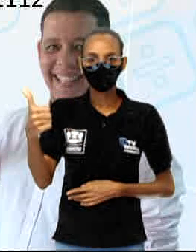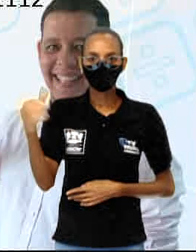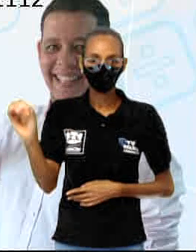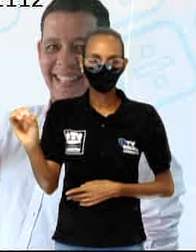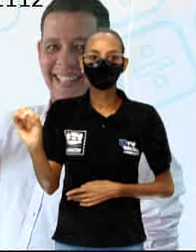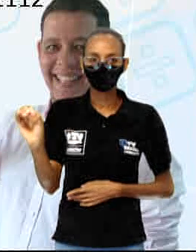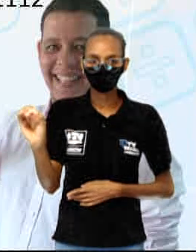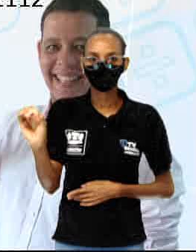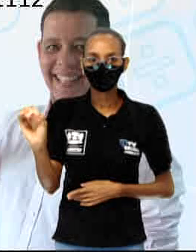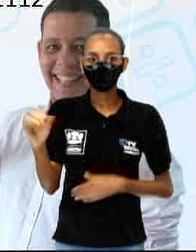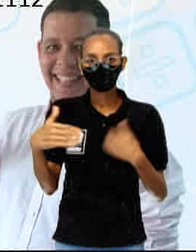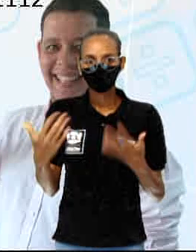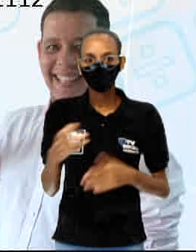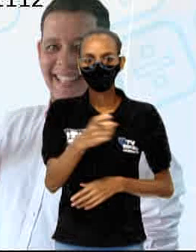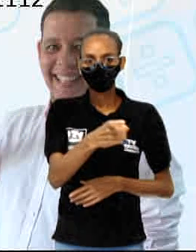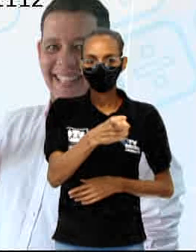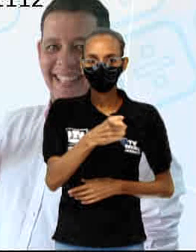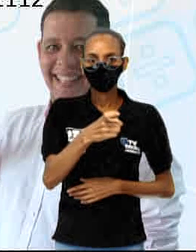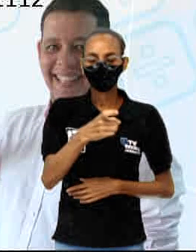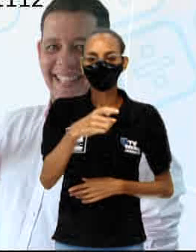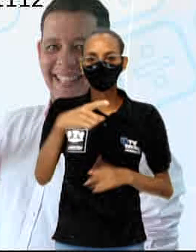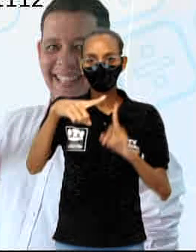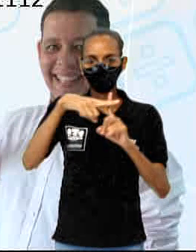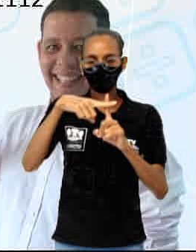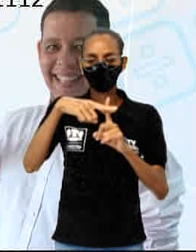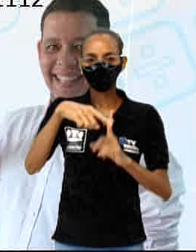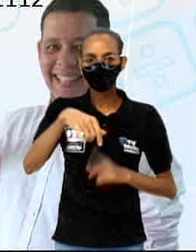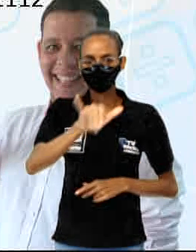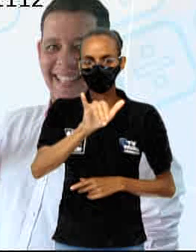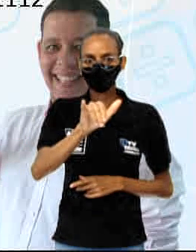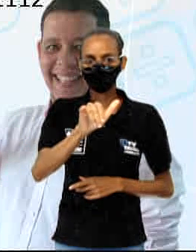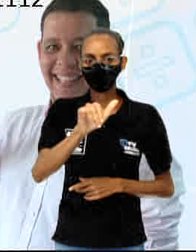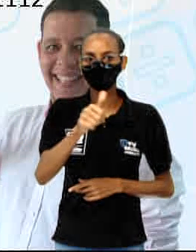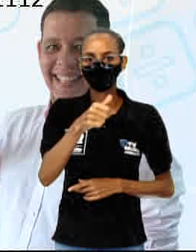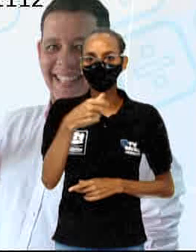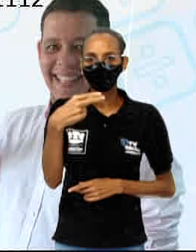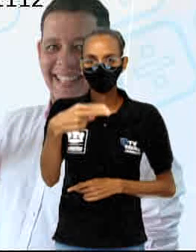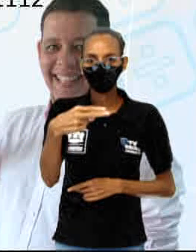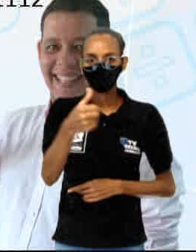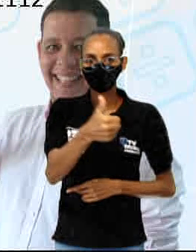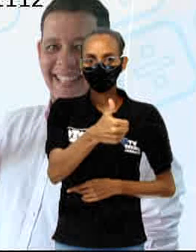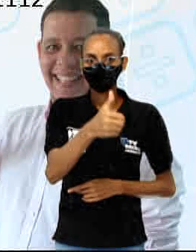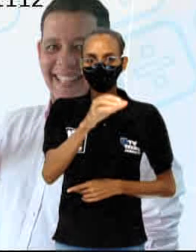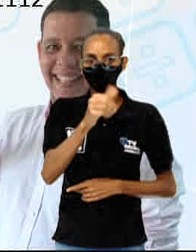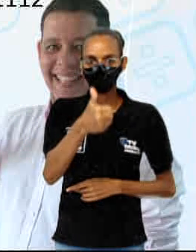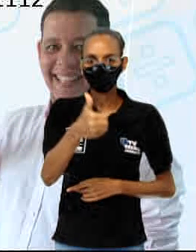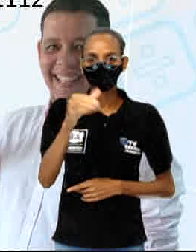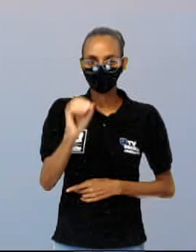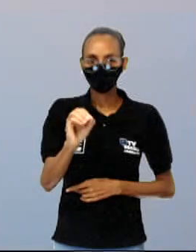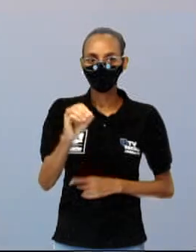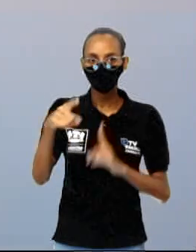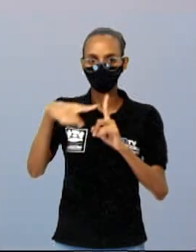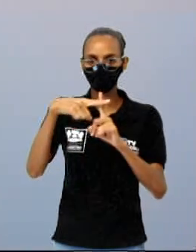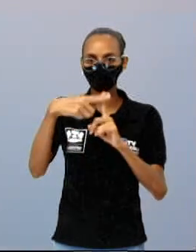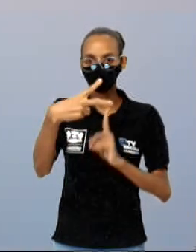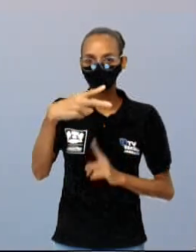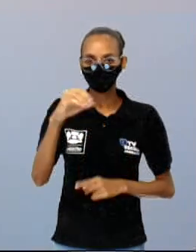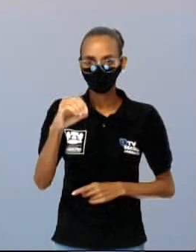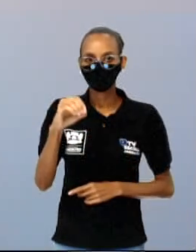mais 20, 130 graus, gabarito, letra